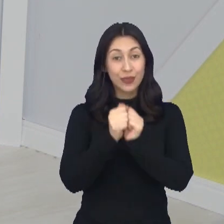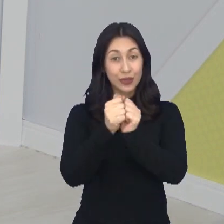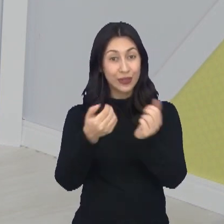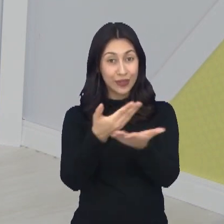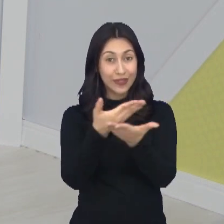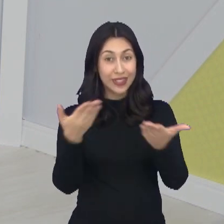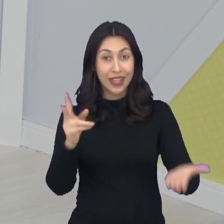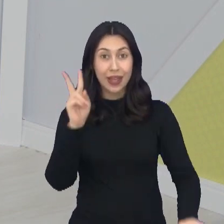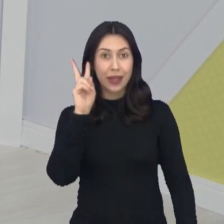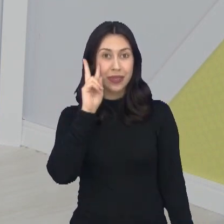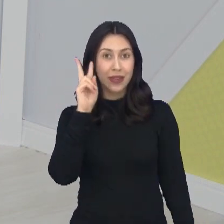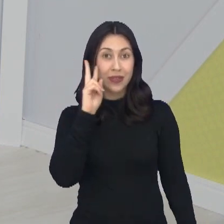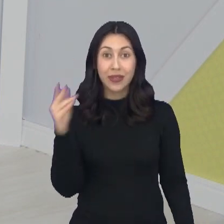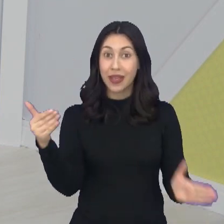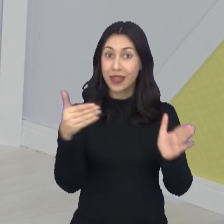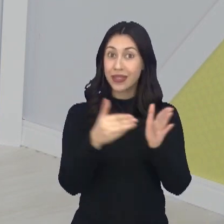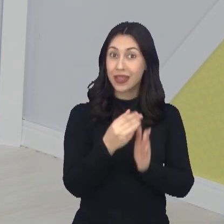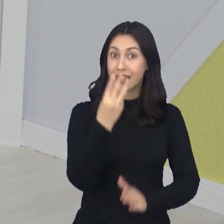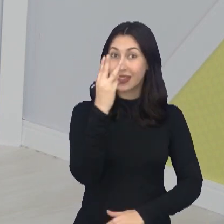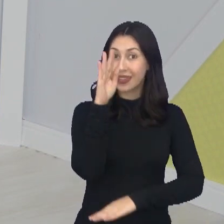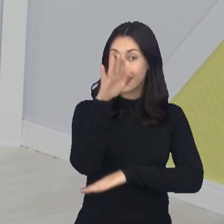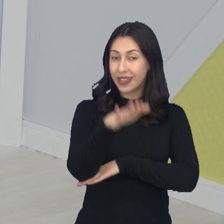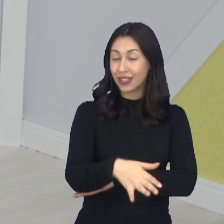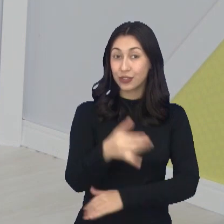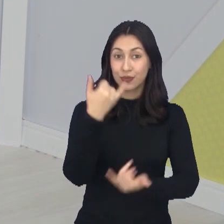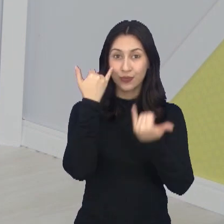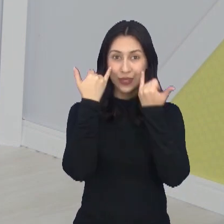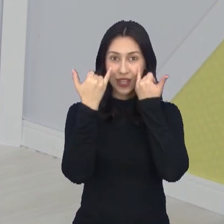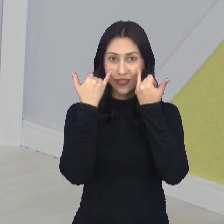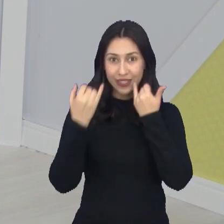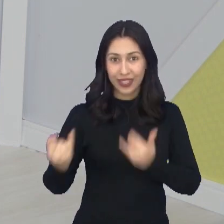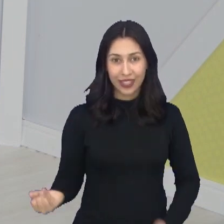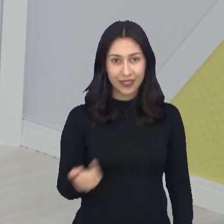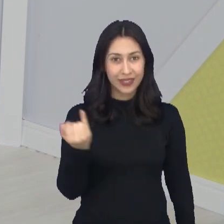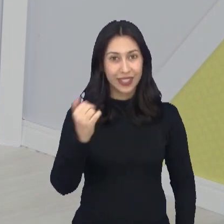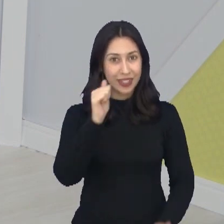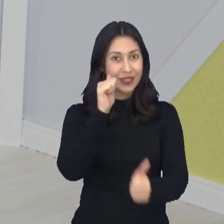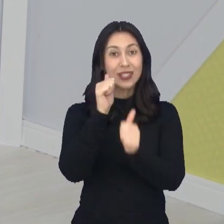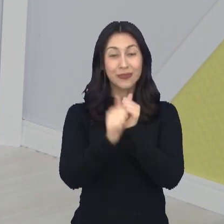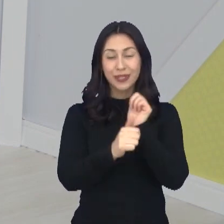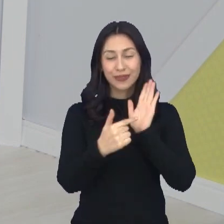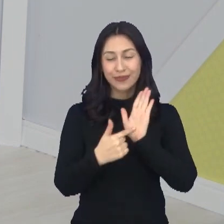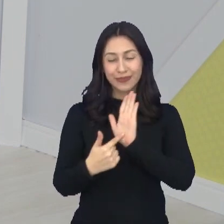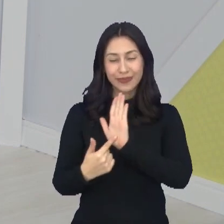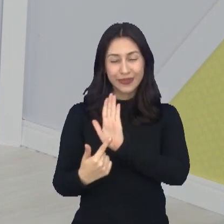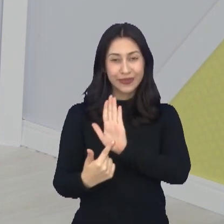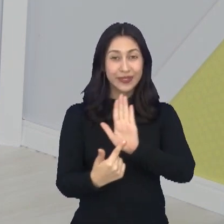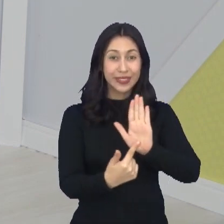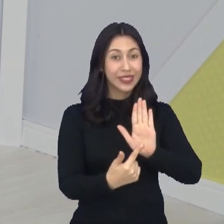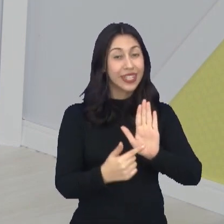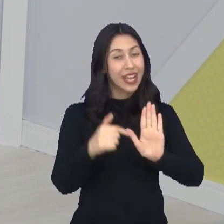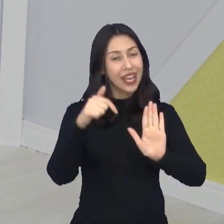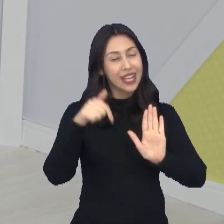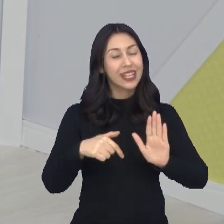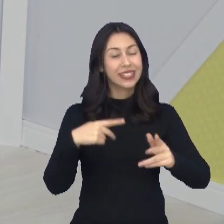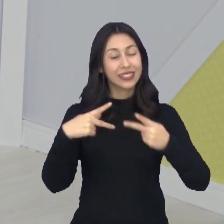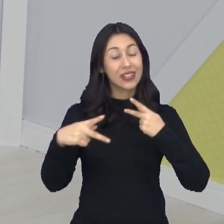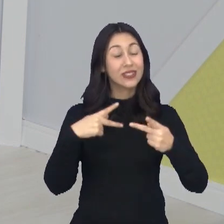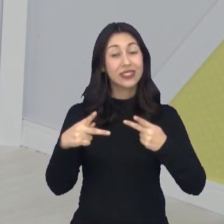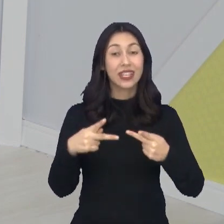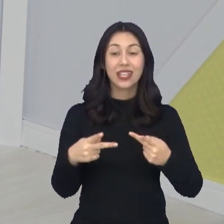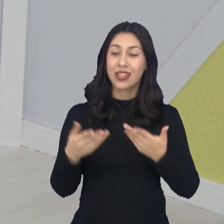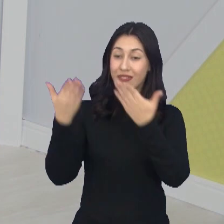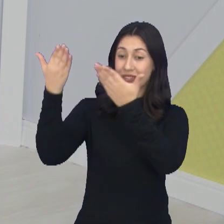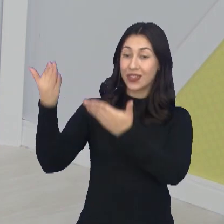nesta segunda-feira até às 3 da tarde, trazendo as principais informações do esporte aqui da nossa cidade. Aqui comigo